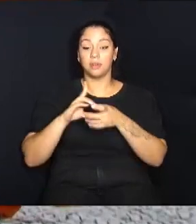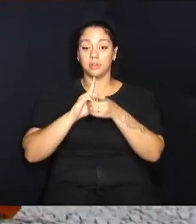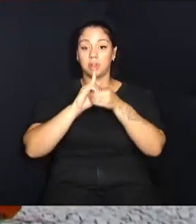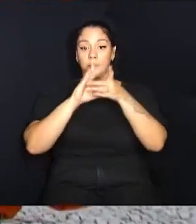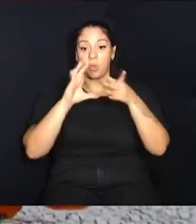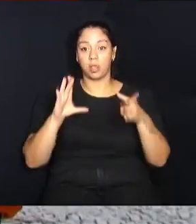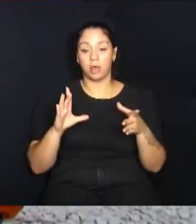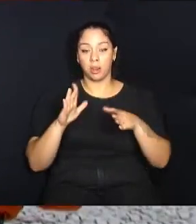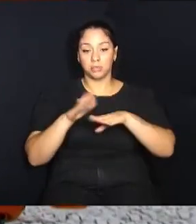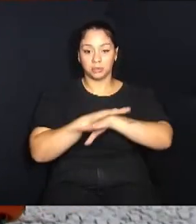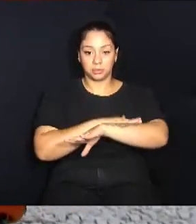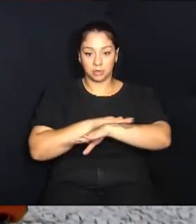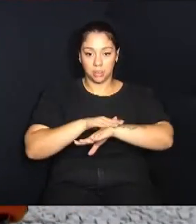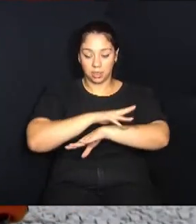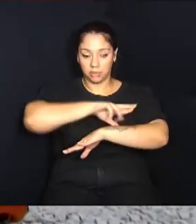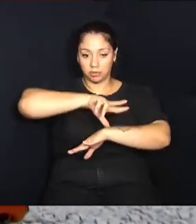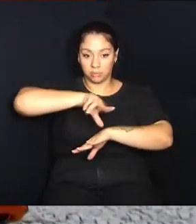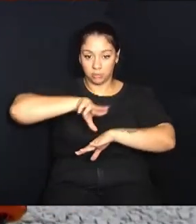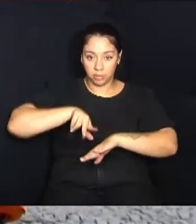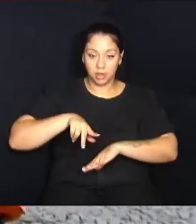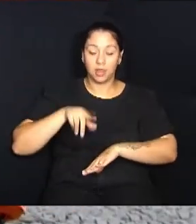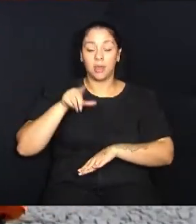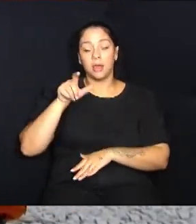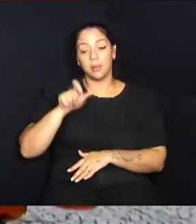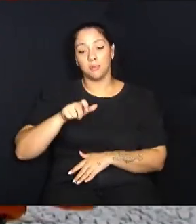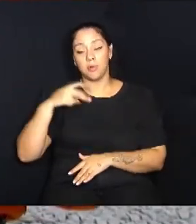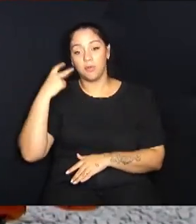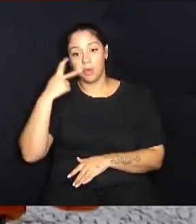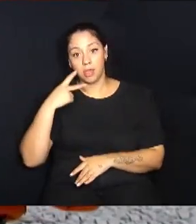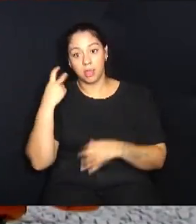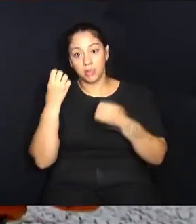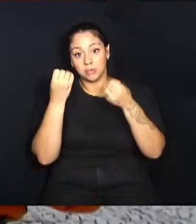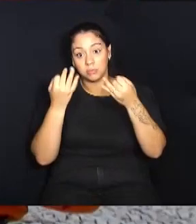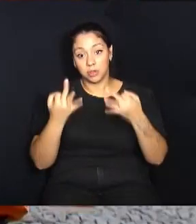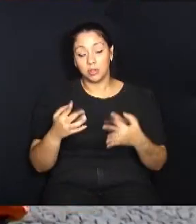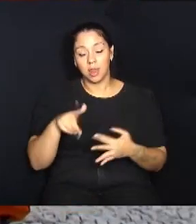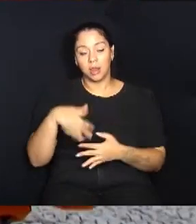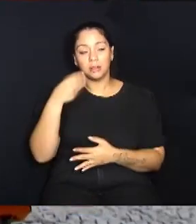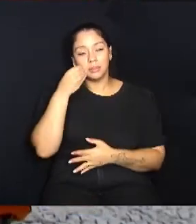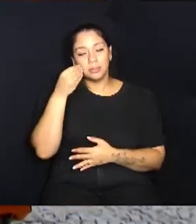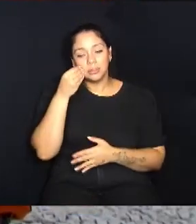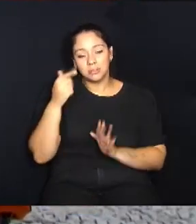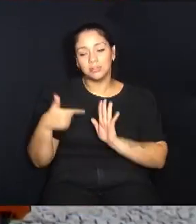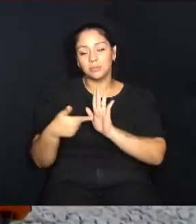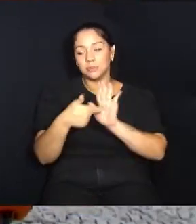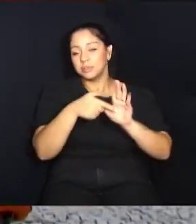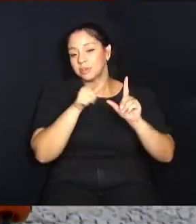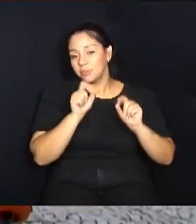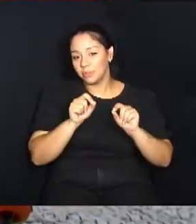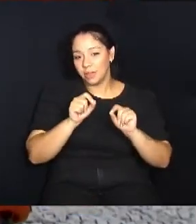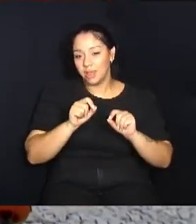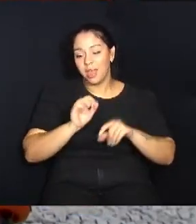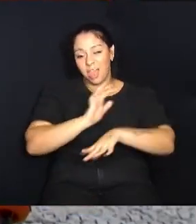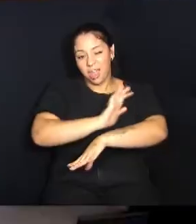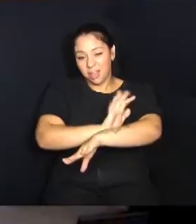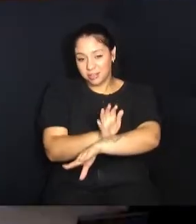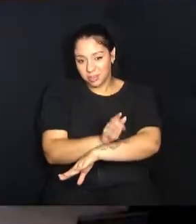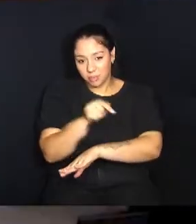que, nas palavras da própria vereadora, era uma tentativa de mostrar que não existia racismo no